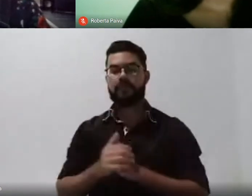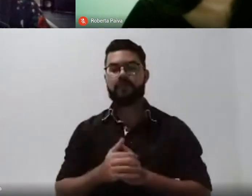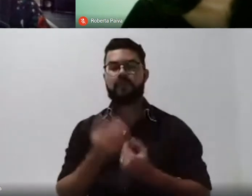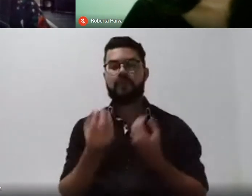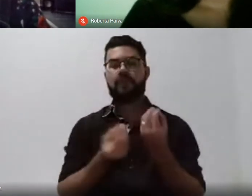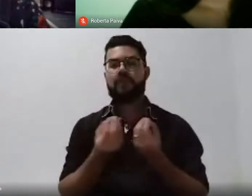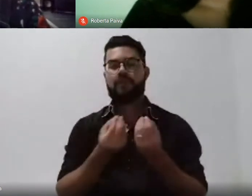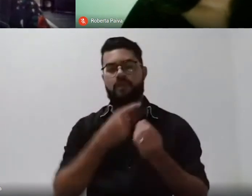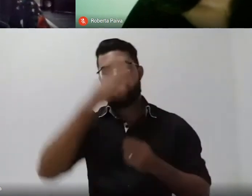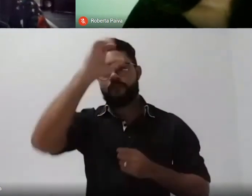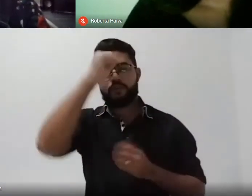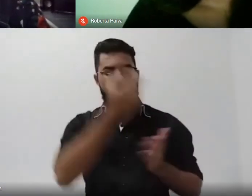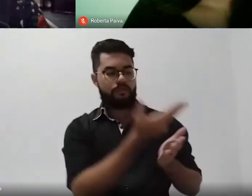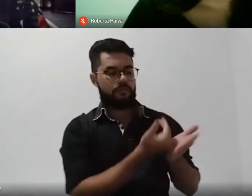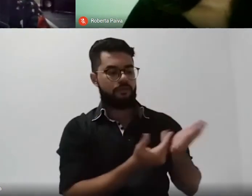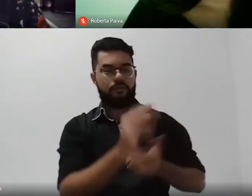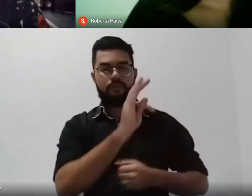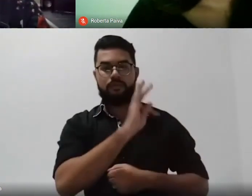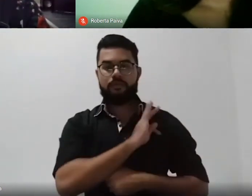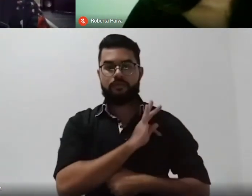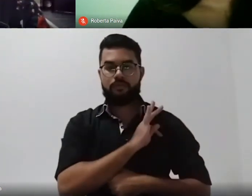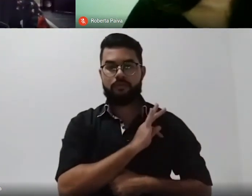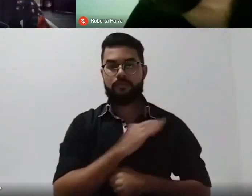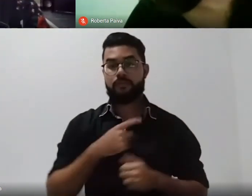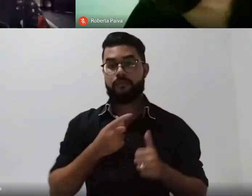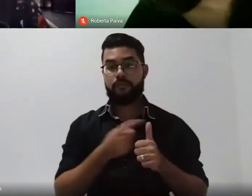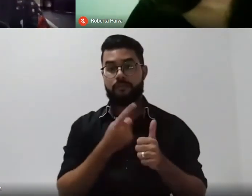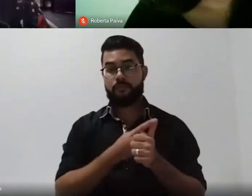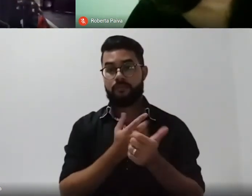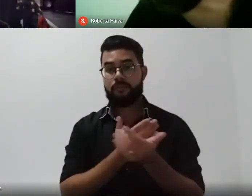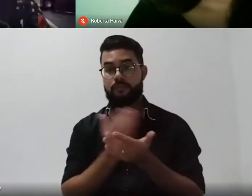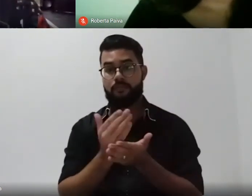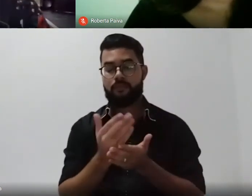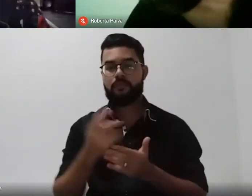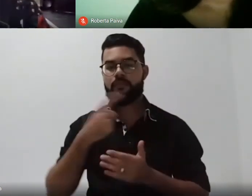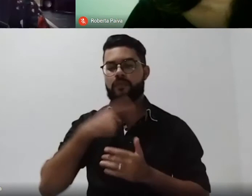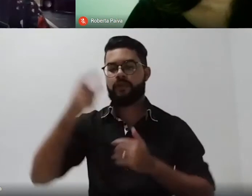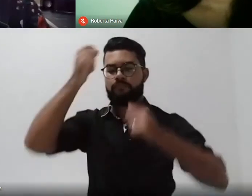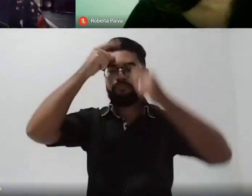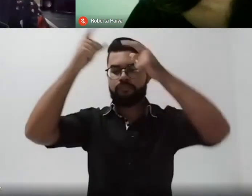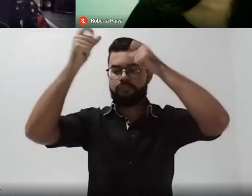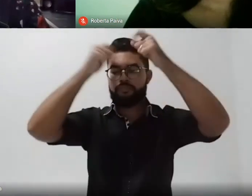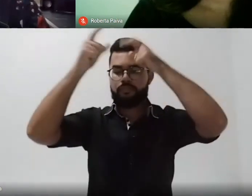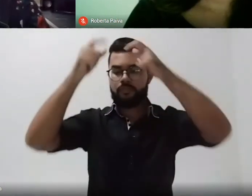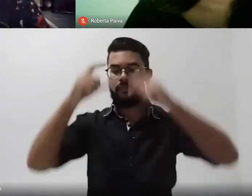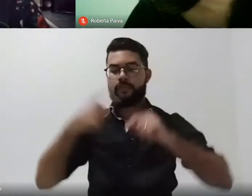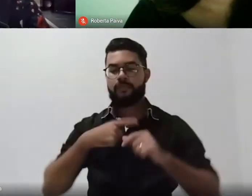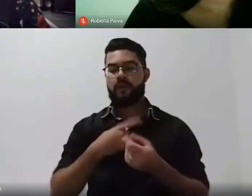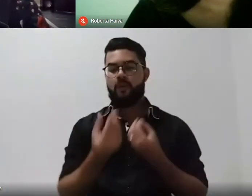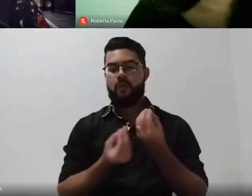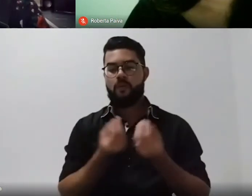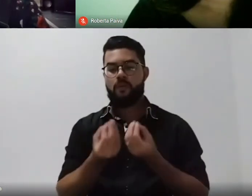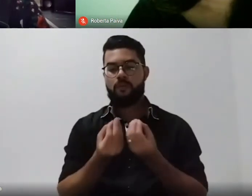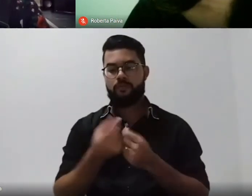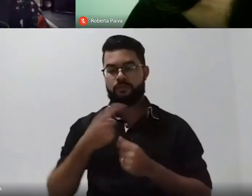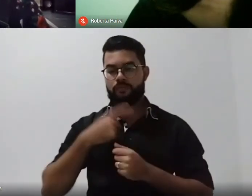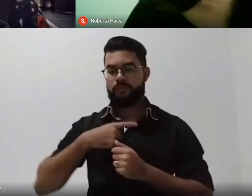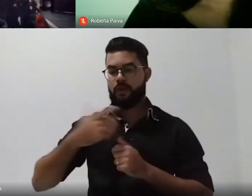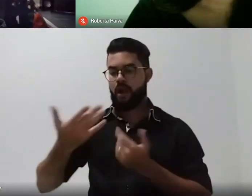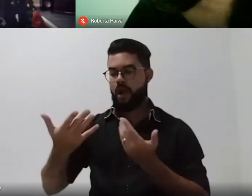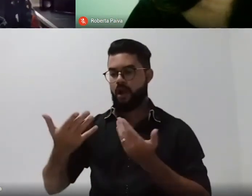técnico, né? Você começa primeiro pelo processo criativo, aí lá vai aquela de toda a discussão que a gente fez ontem com o